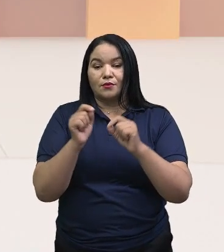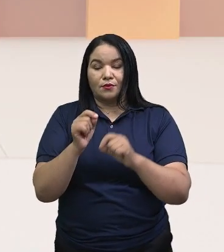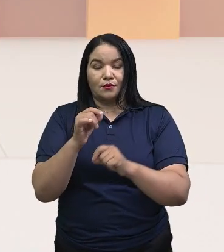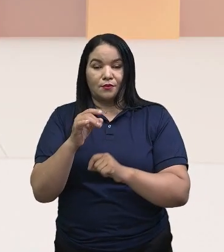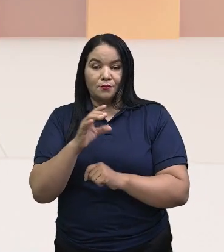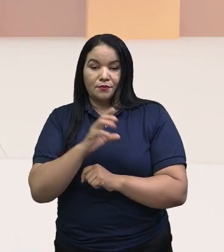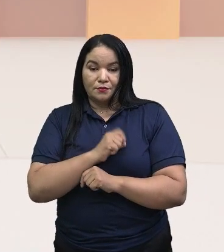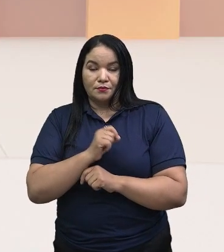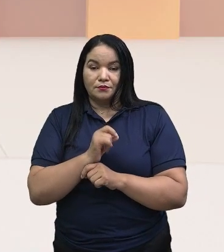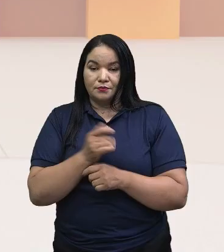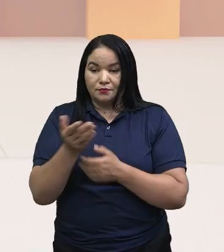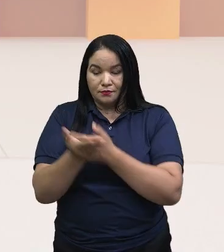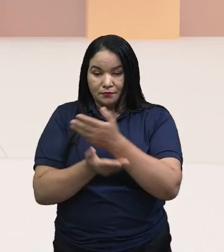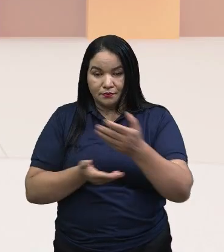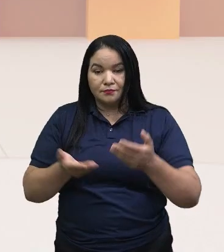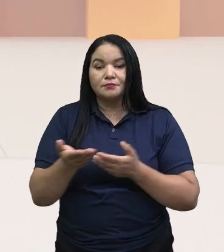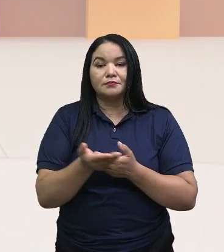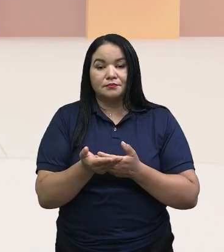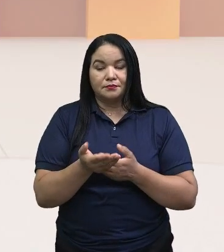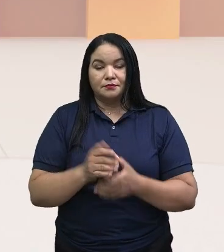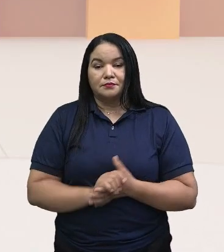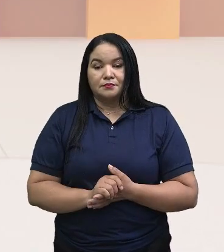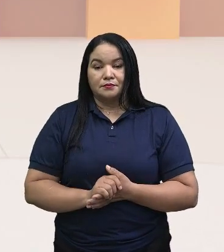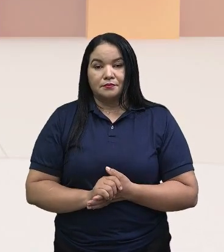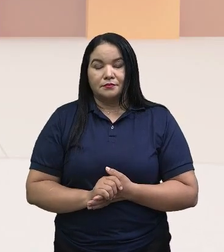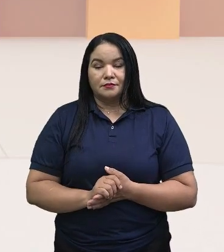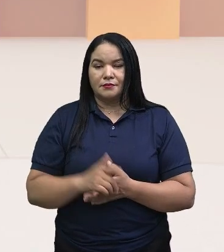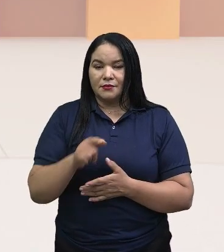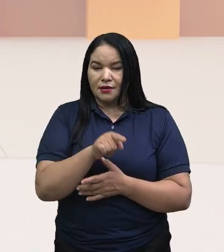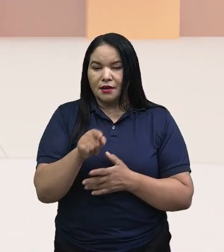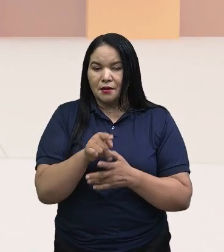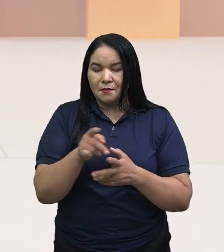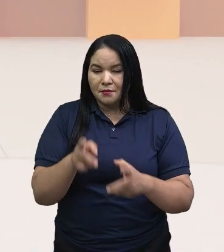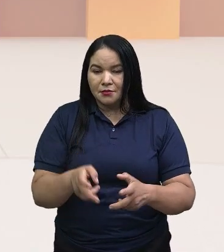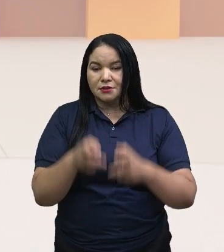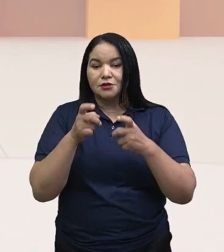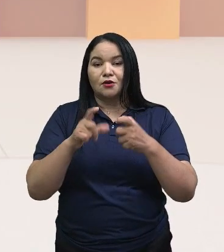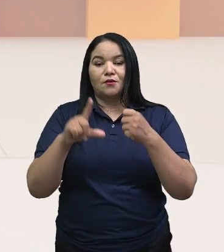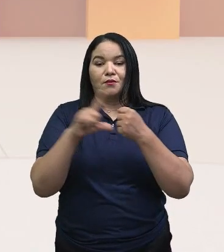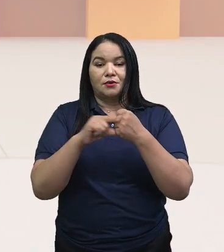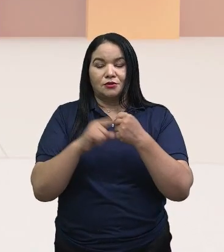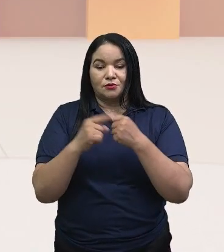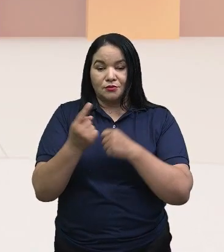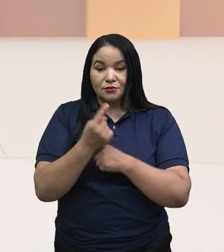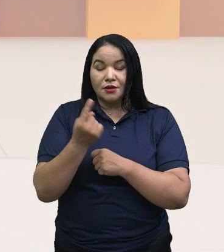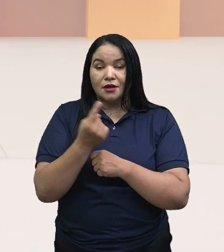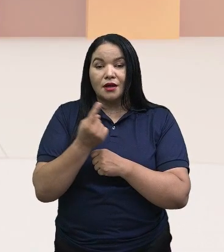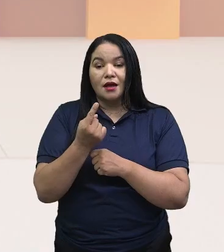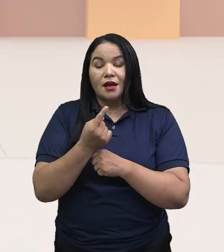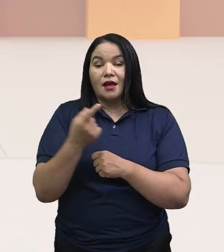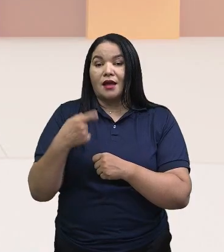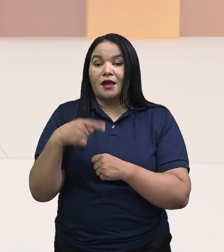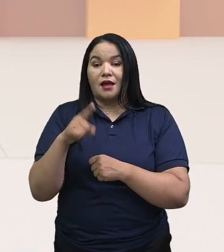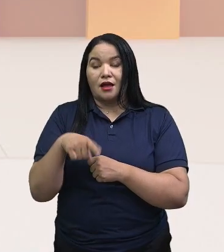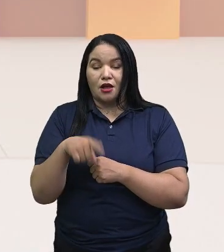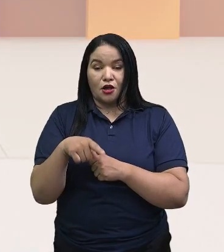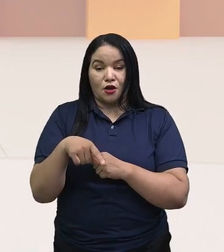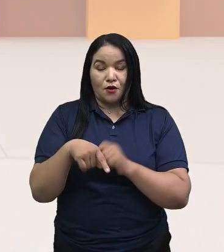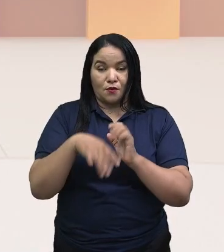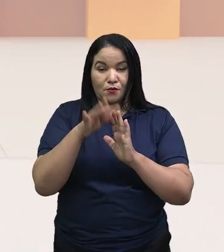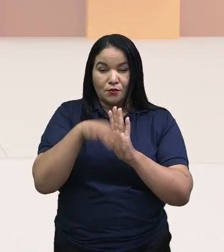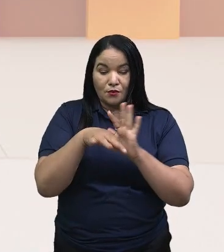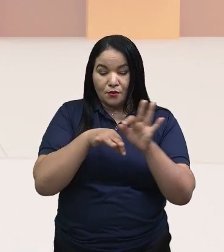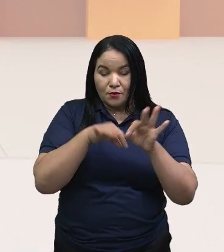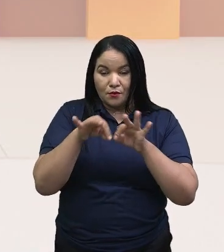fraternidade. Então, você percebe que o artigo 1, ele é uma construção, mas é